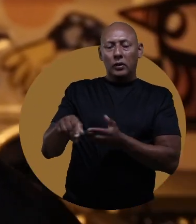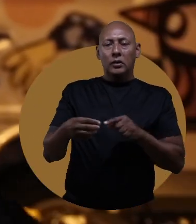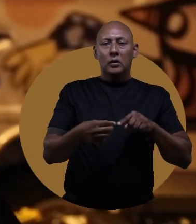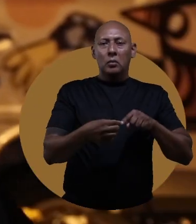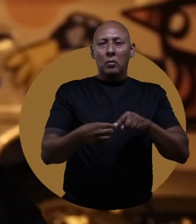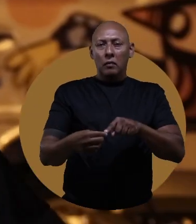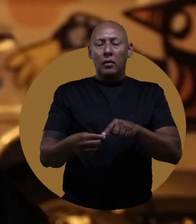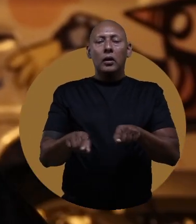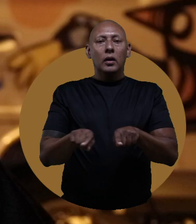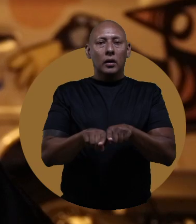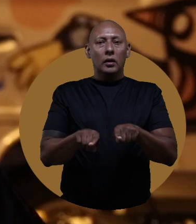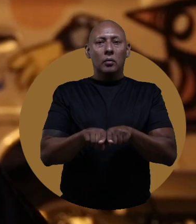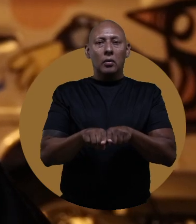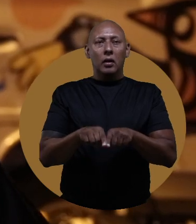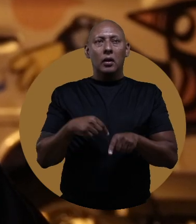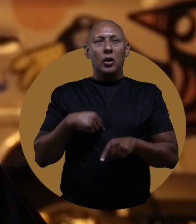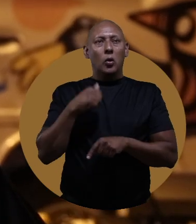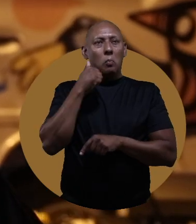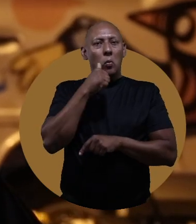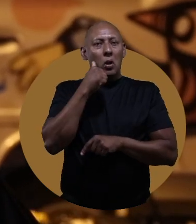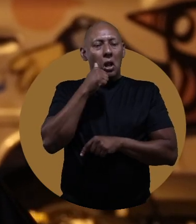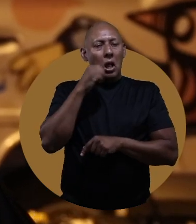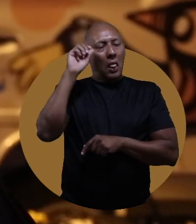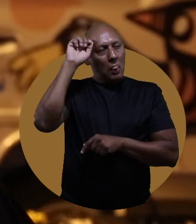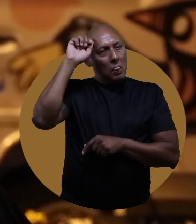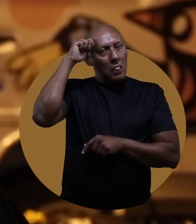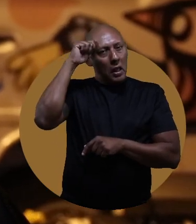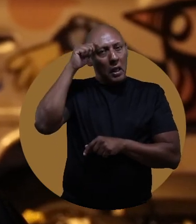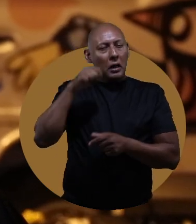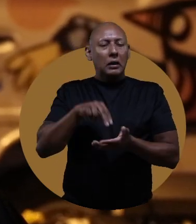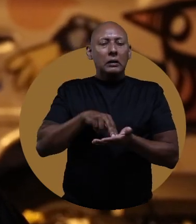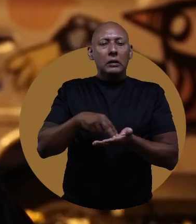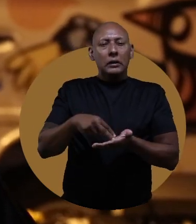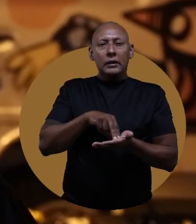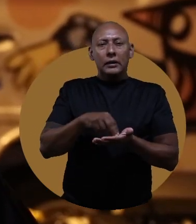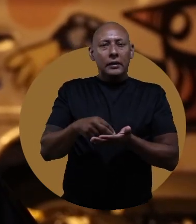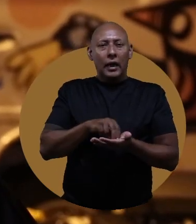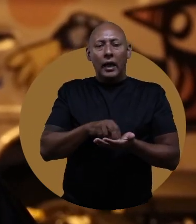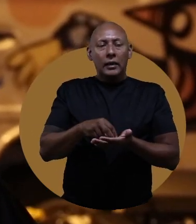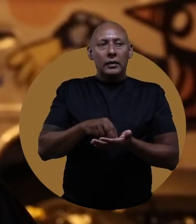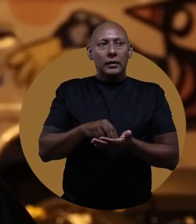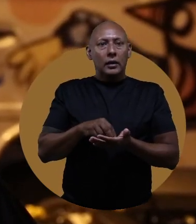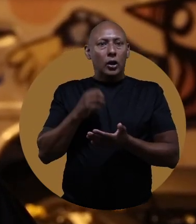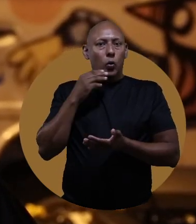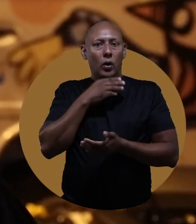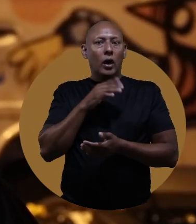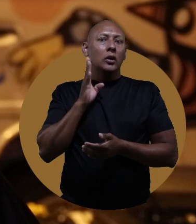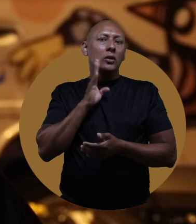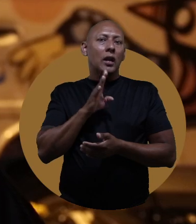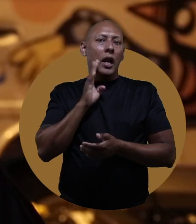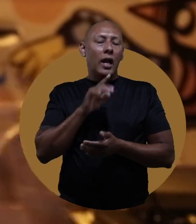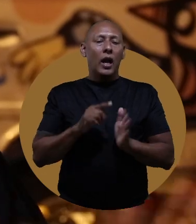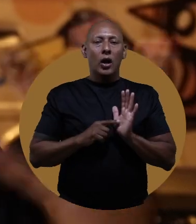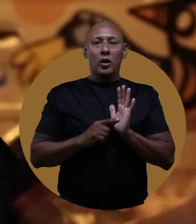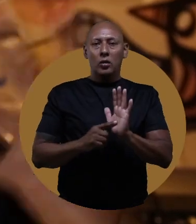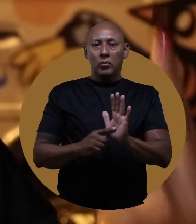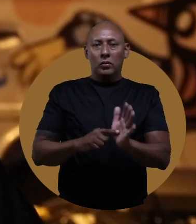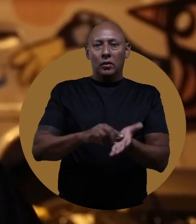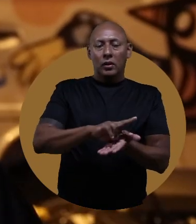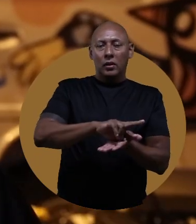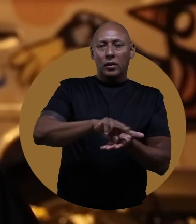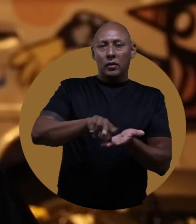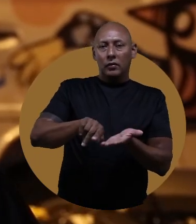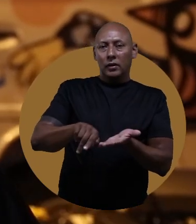periferia, principalmente. Eu, mulher negra, que dança hip hop, eu acho muito importante isso para